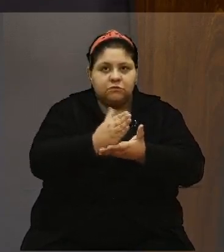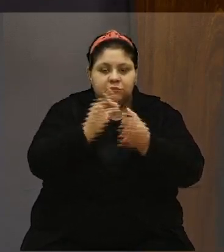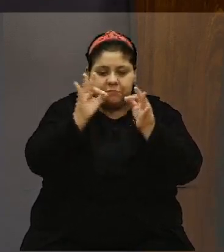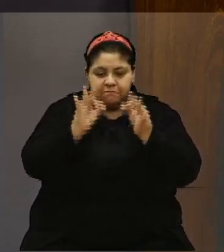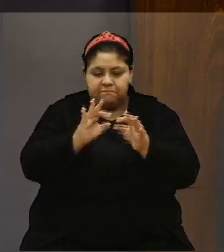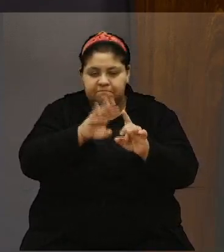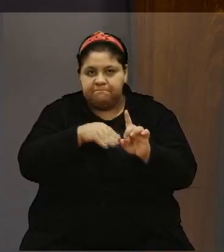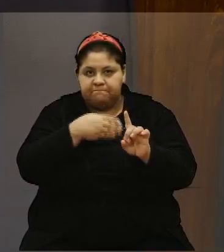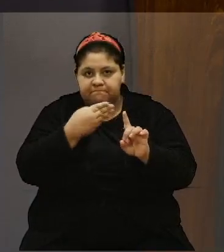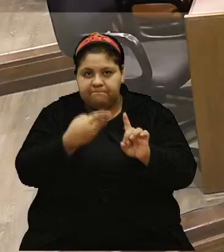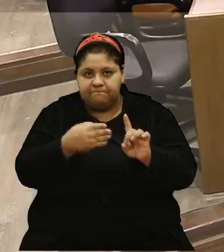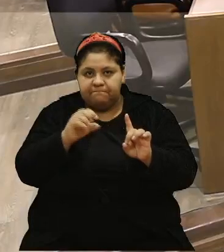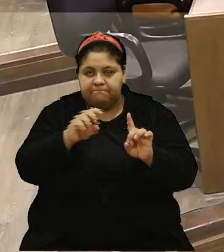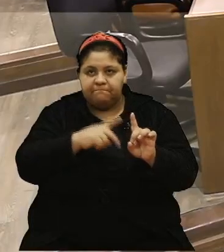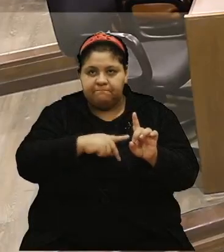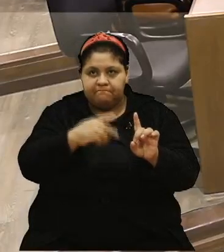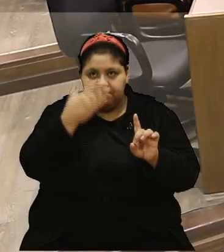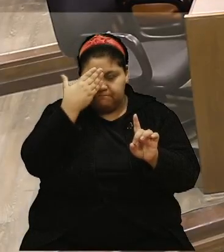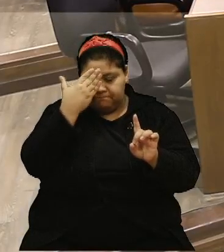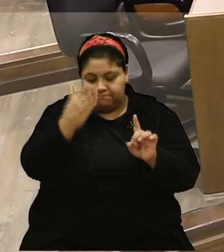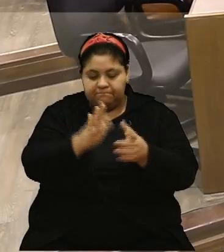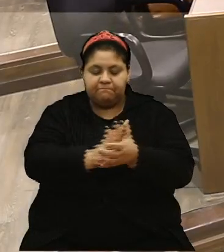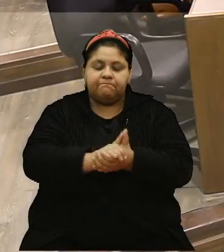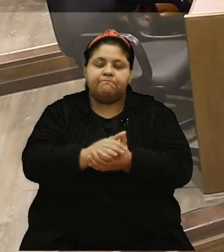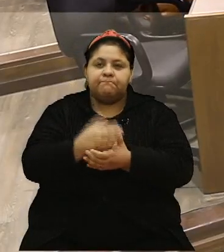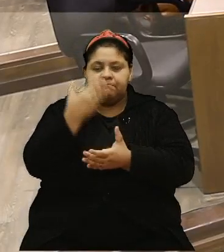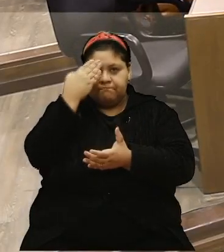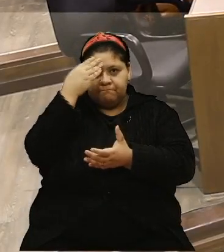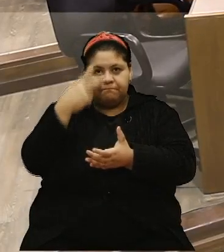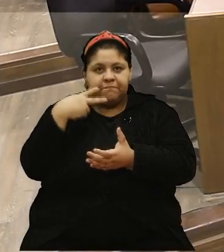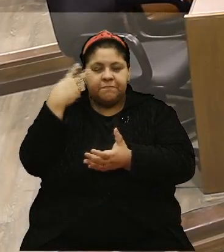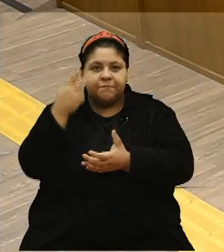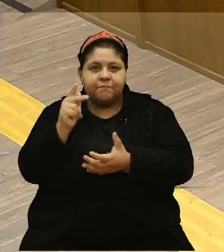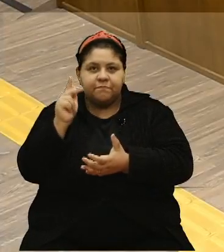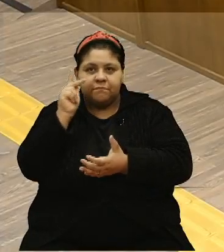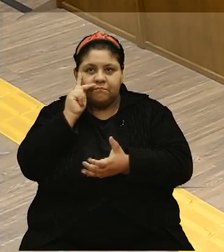homenagem. Seria isso, presidente. Muito obrigado. Obrigado, vereador Cláudio Libardi. Encerrada a discussão.